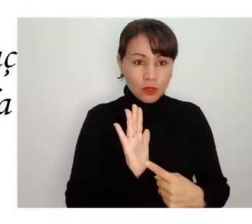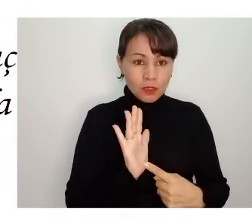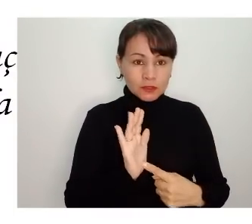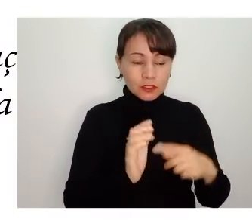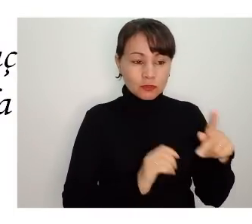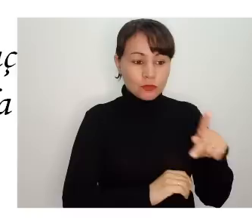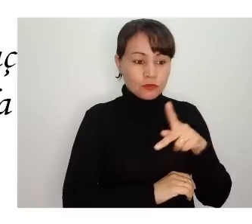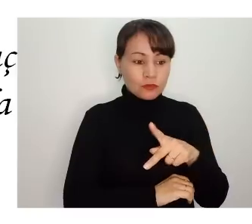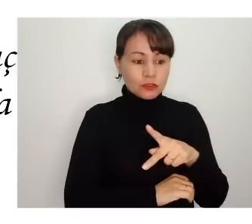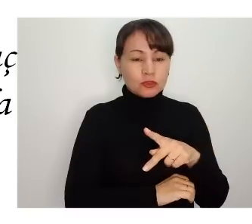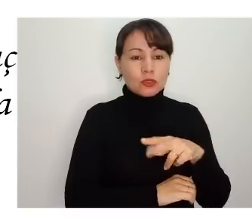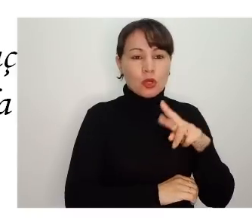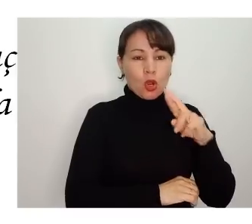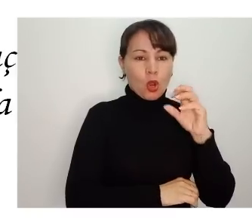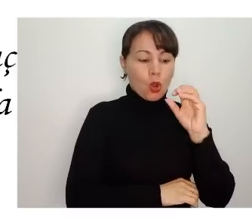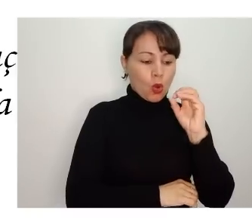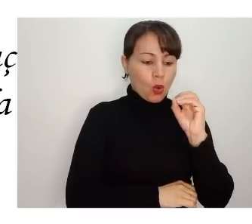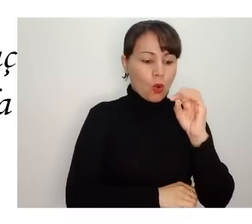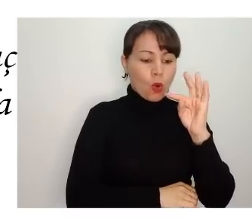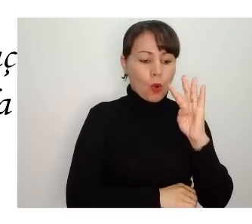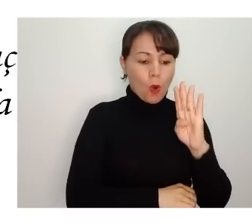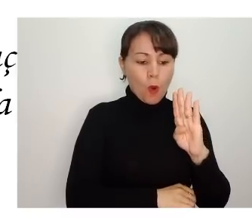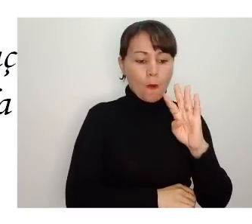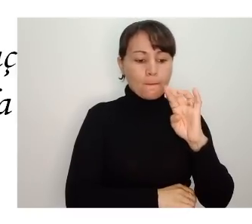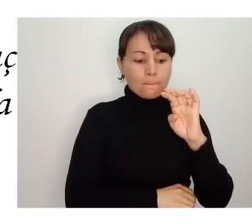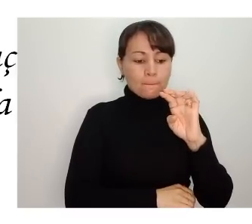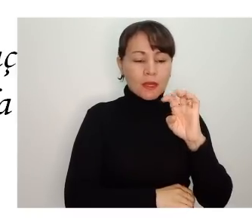é um artigo do professor Roberto Lente,